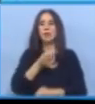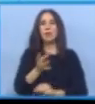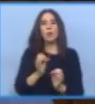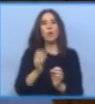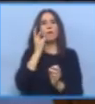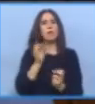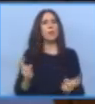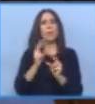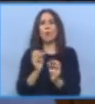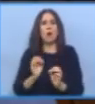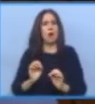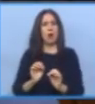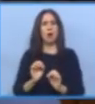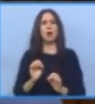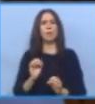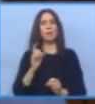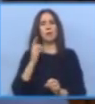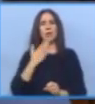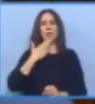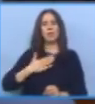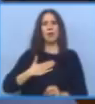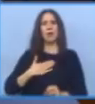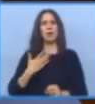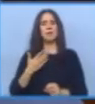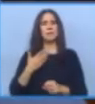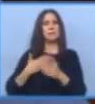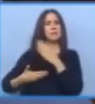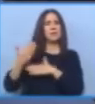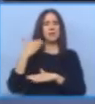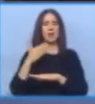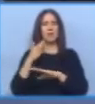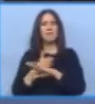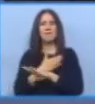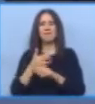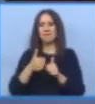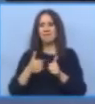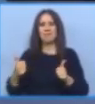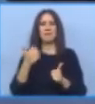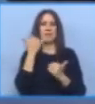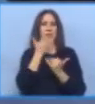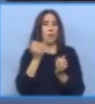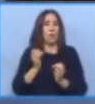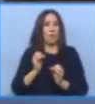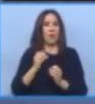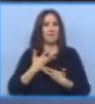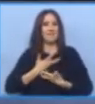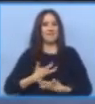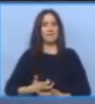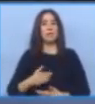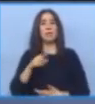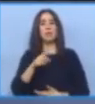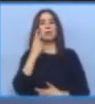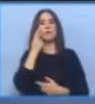nova, porque ficamos enterrados num passado que nos divide, que não nos traz felicidade, enfim. Portanto, a ressurreição é